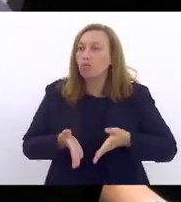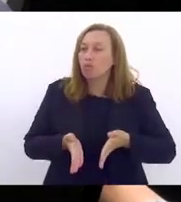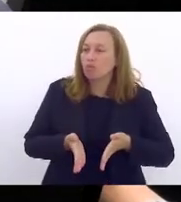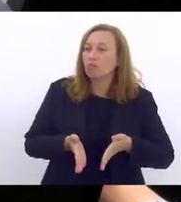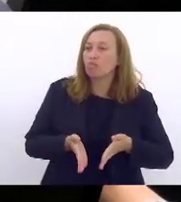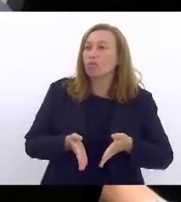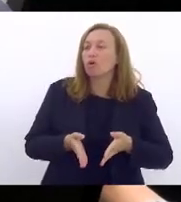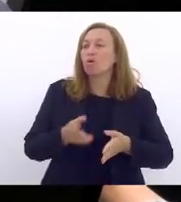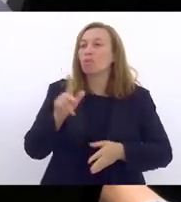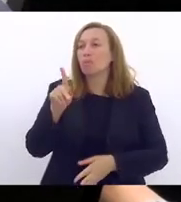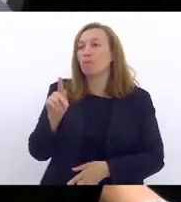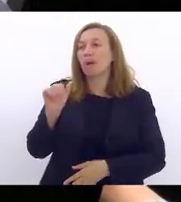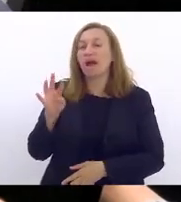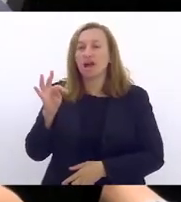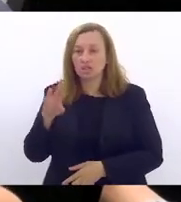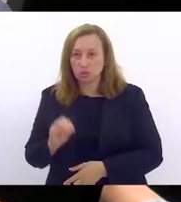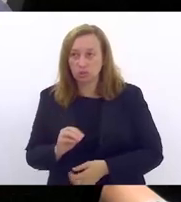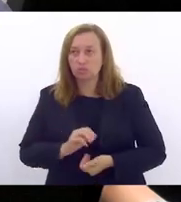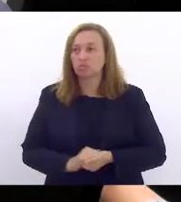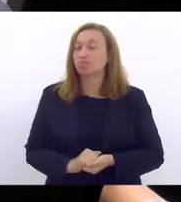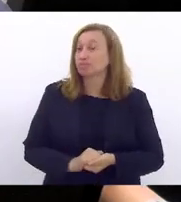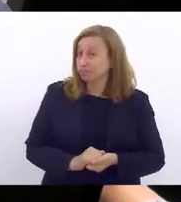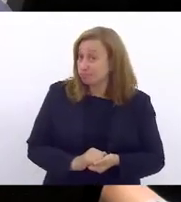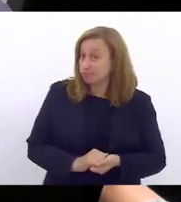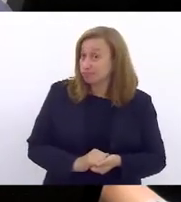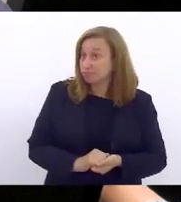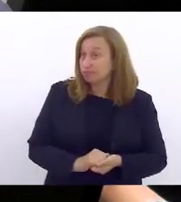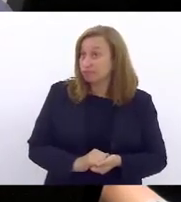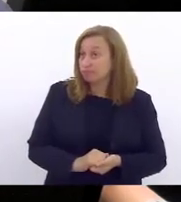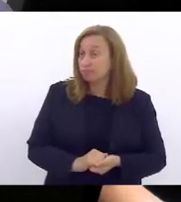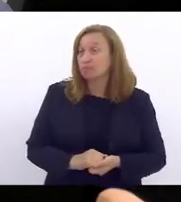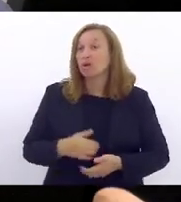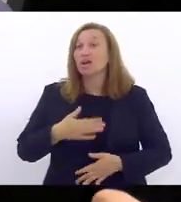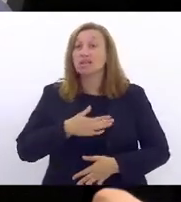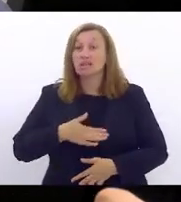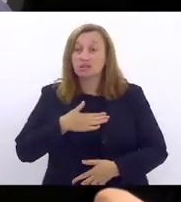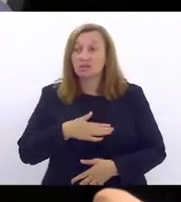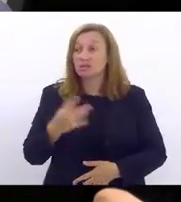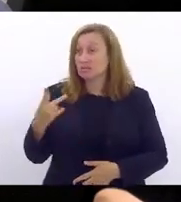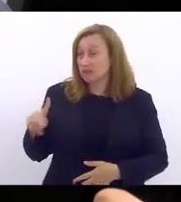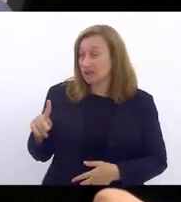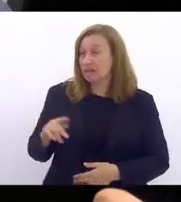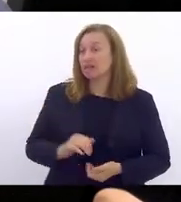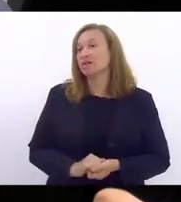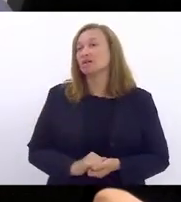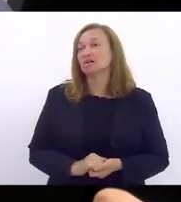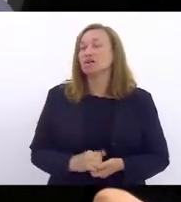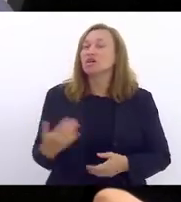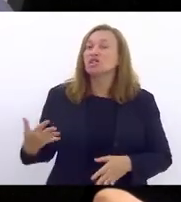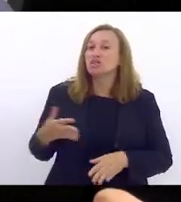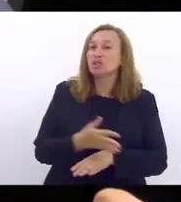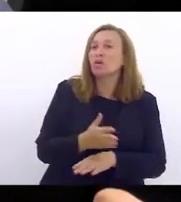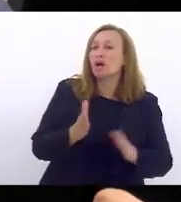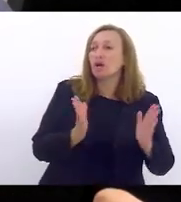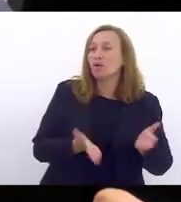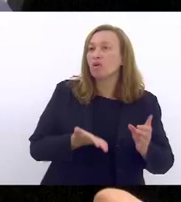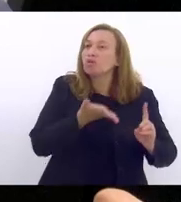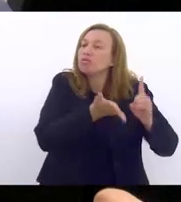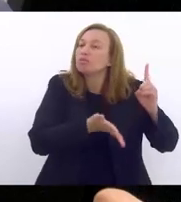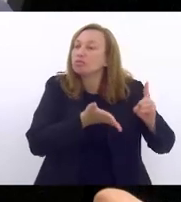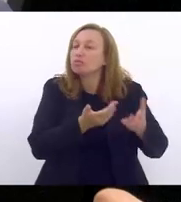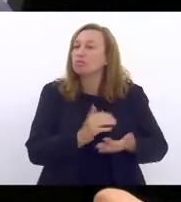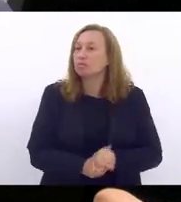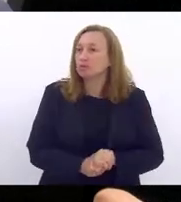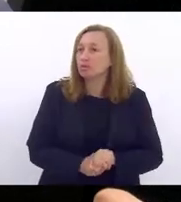no projeto enquanto gestante e pariu. A satisfação dela no parto. A acolhida que chegou agora como puérpera. E a gente está